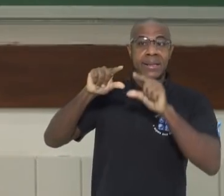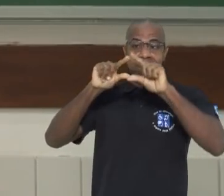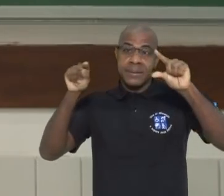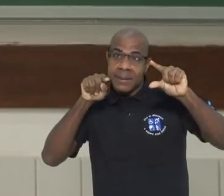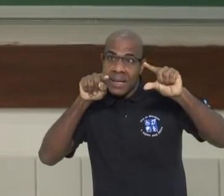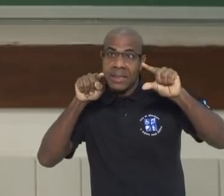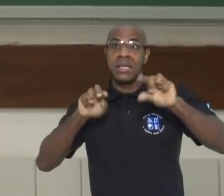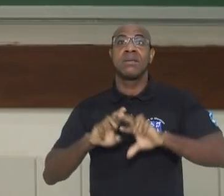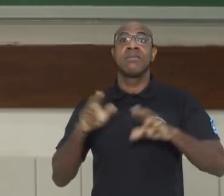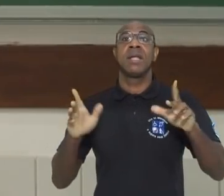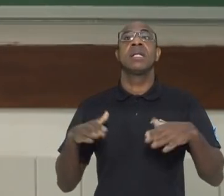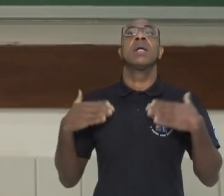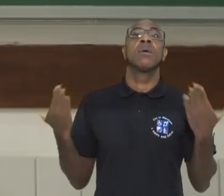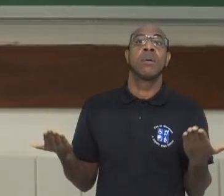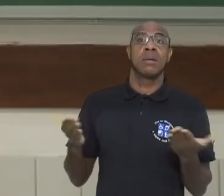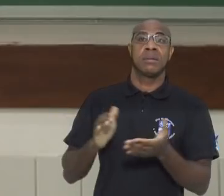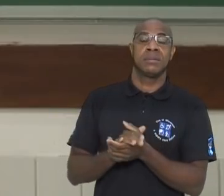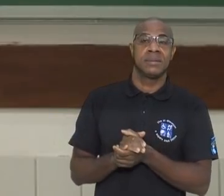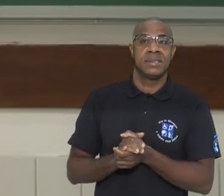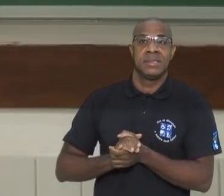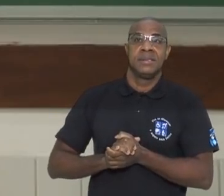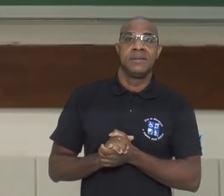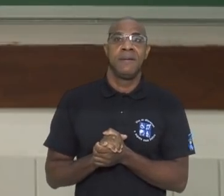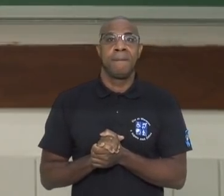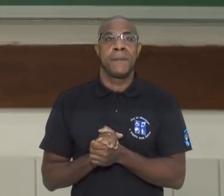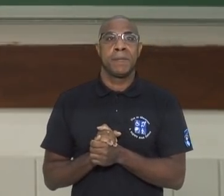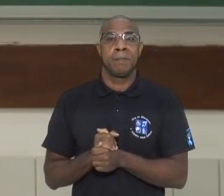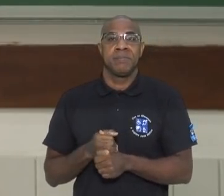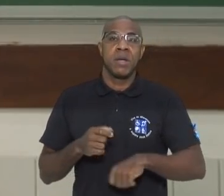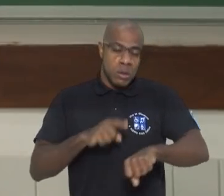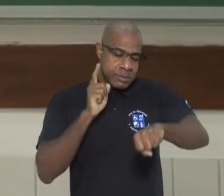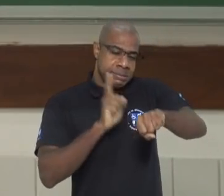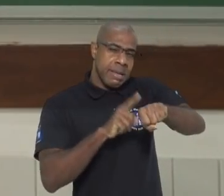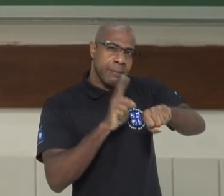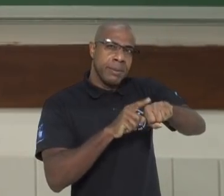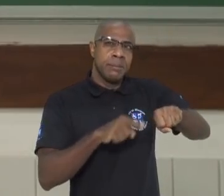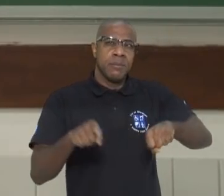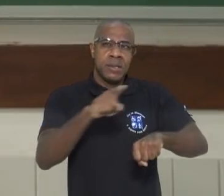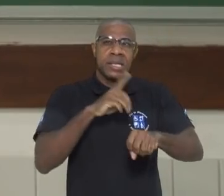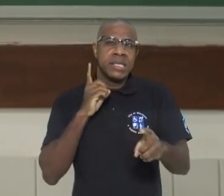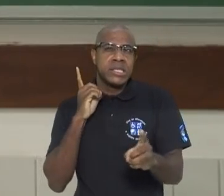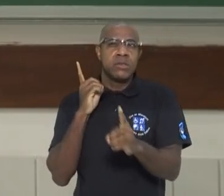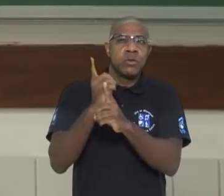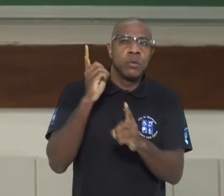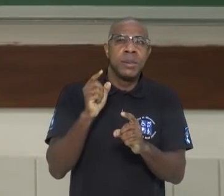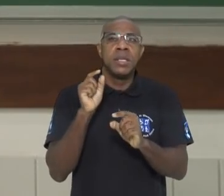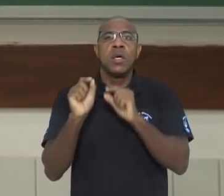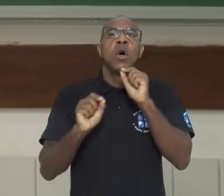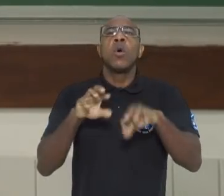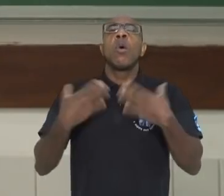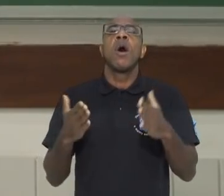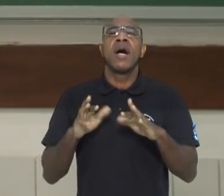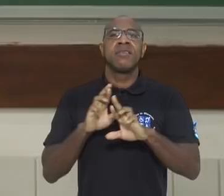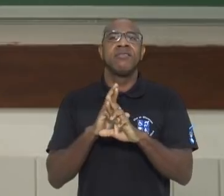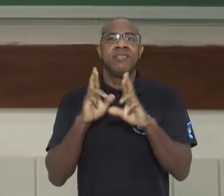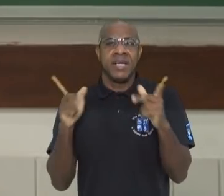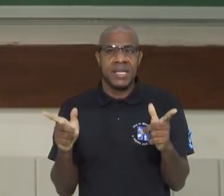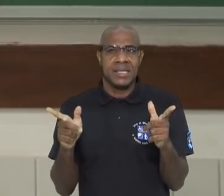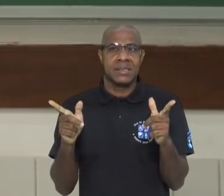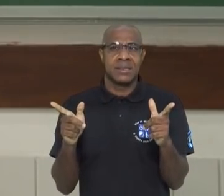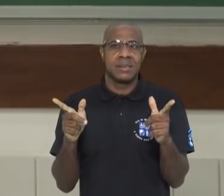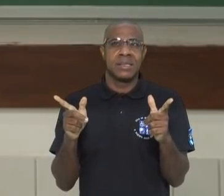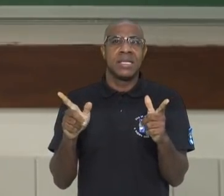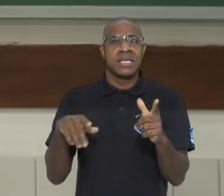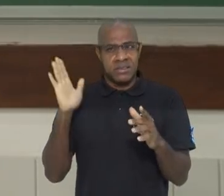prestaram atenção no vídeo e na leitura, um tempinho para vocês tentarem descobrir qual é a diferença e nós